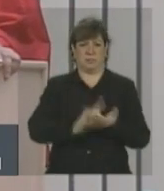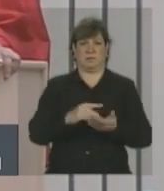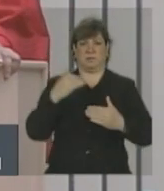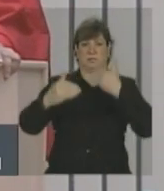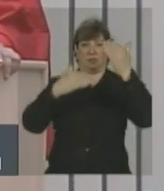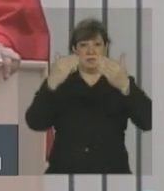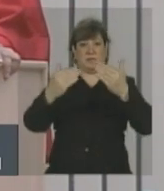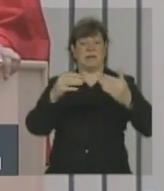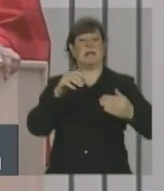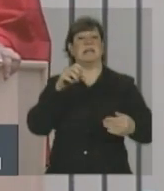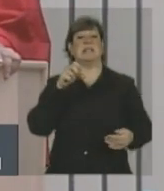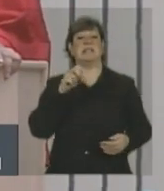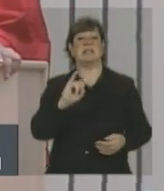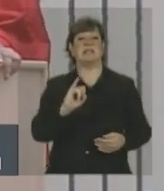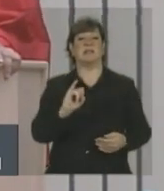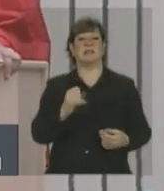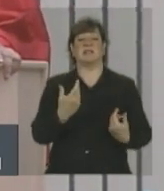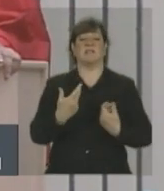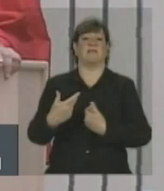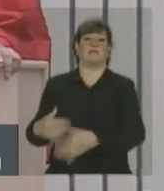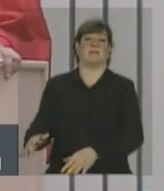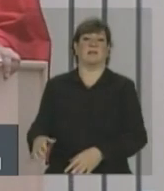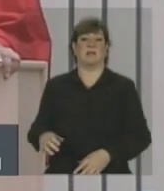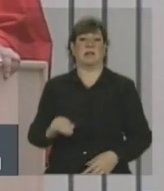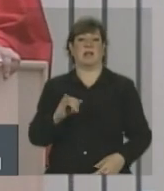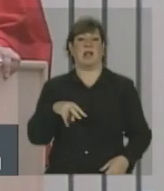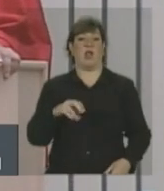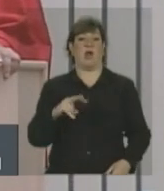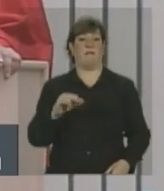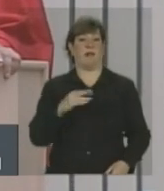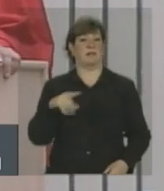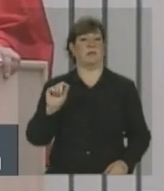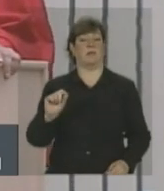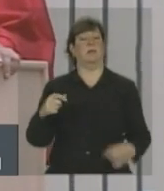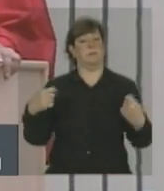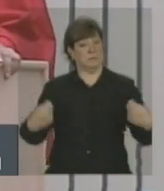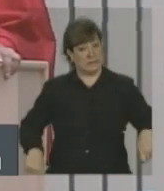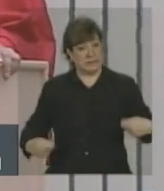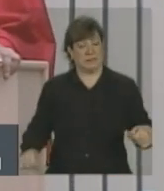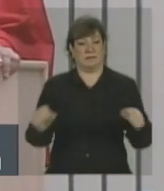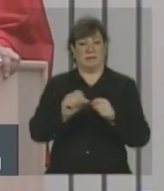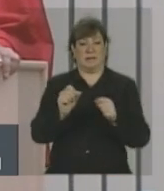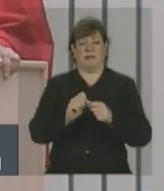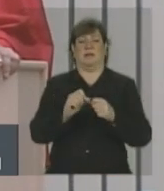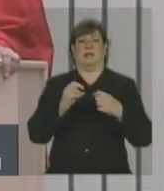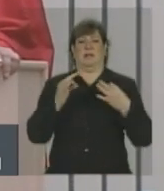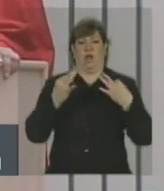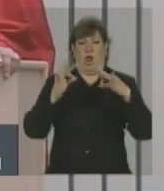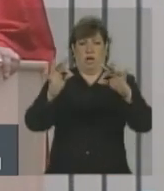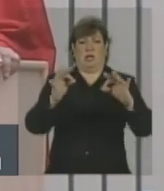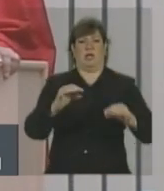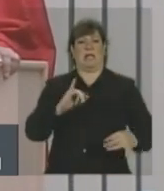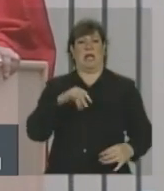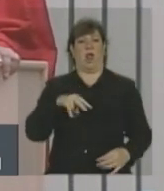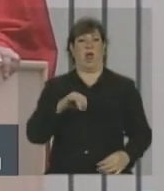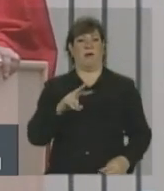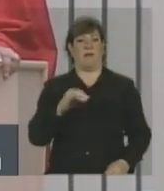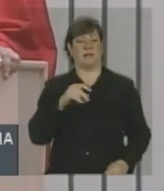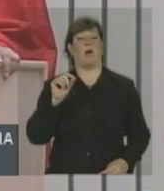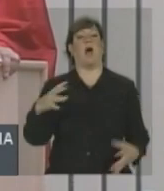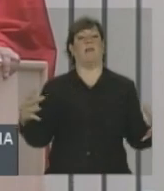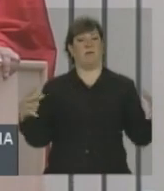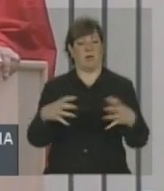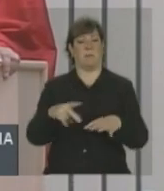capaz de construir um sistema de inovação tecnológica que deve necessariamente